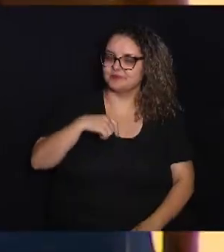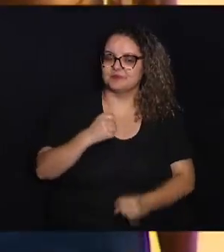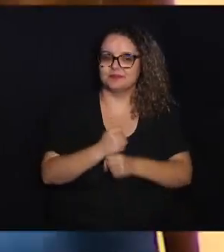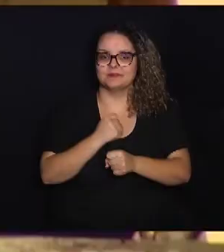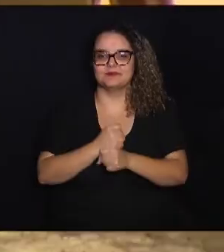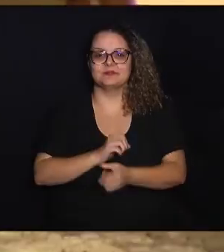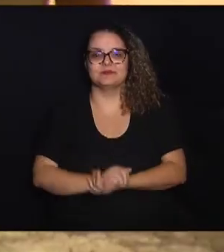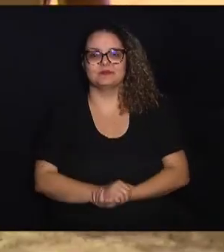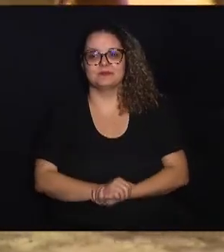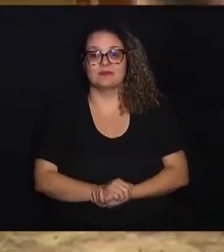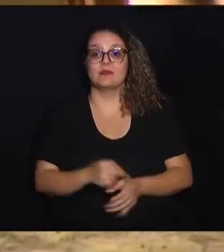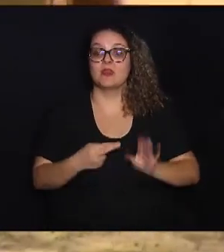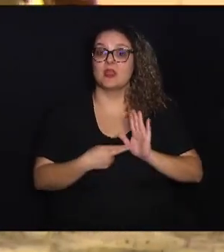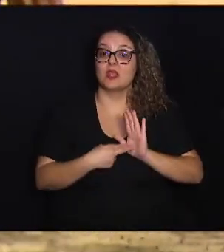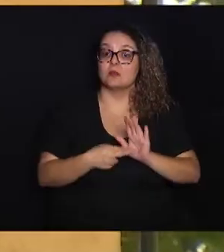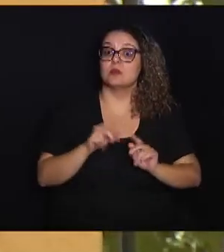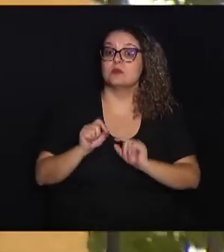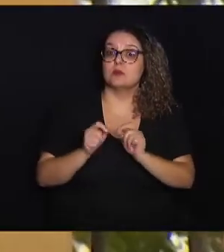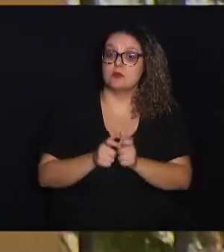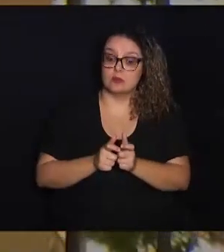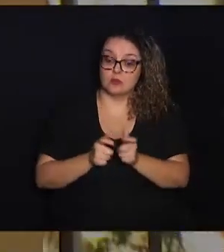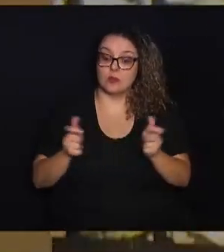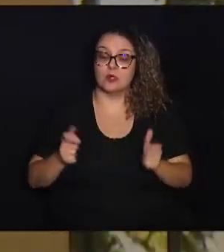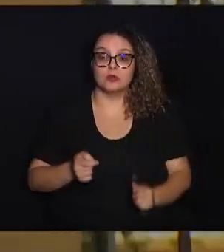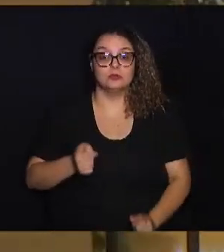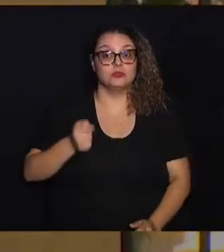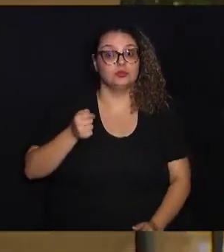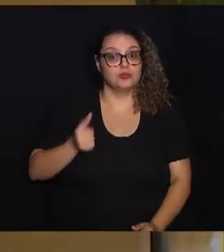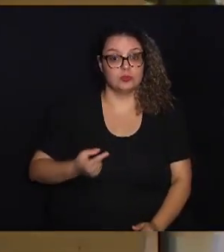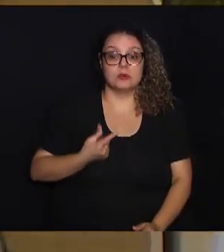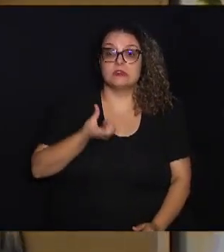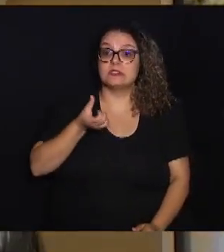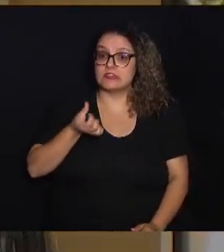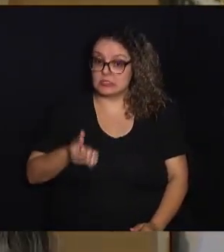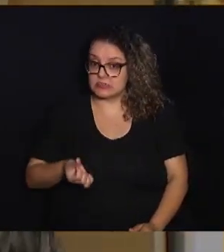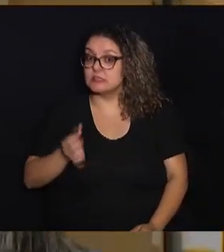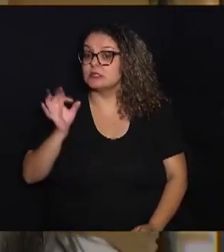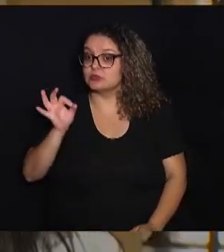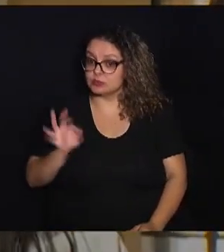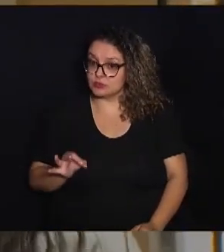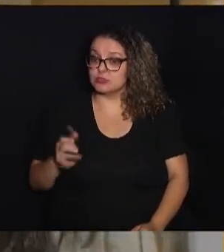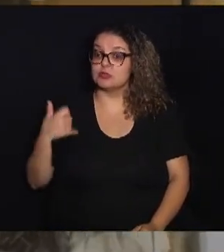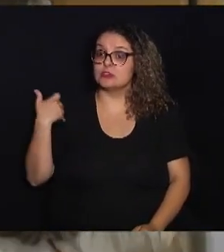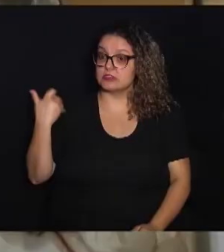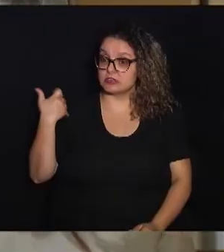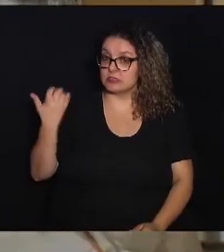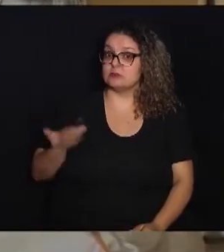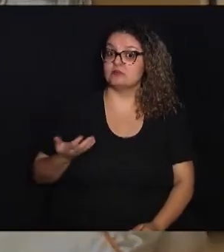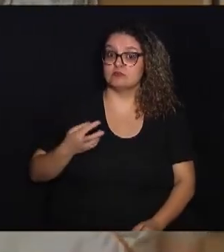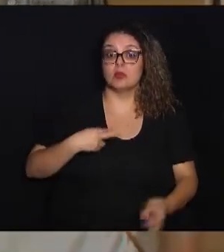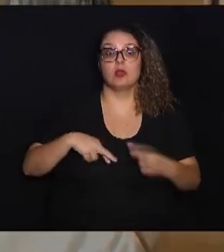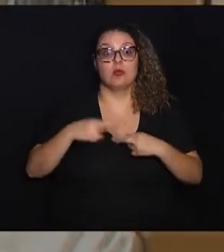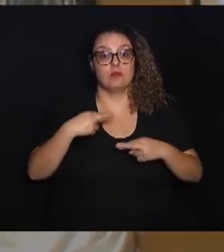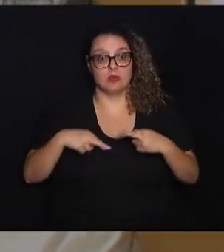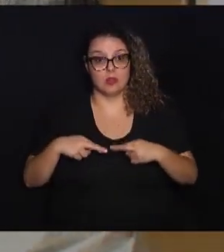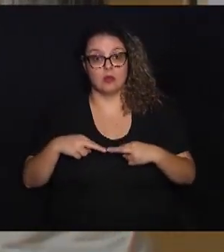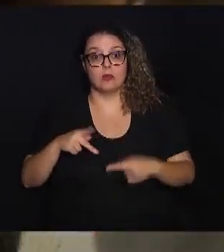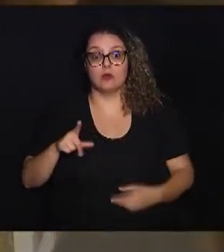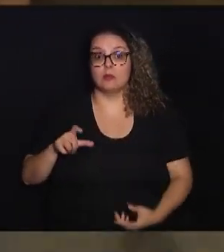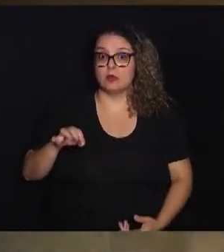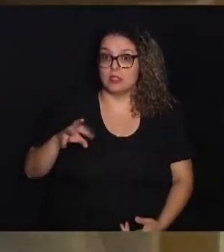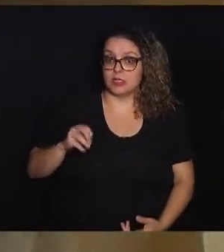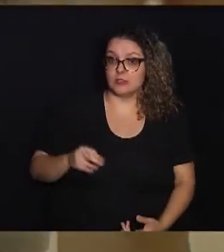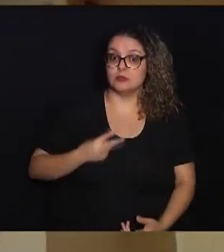ano. Isso representa um aumento de quase 16% nessa faixa etária em relação com o pleito eleitoral